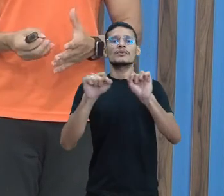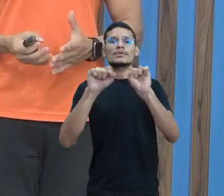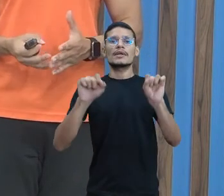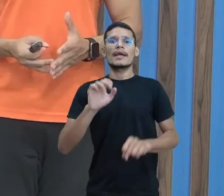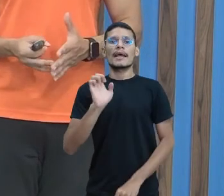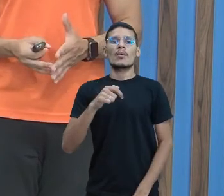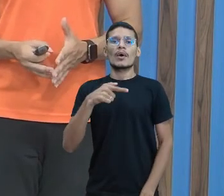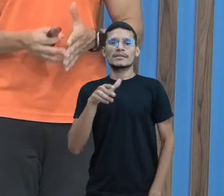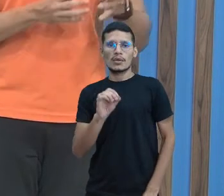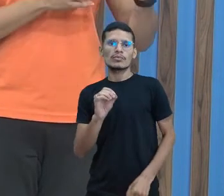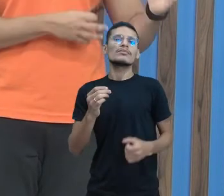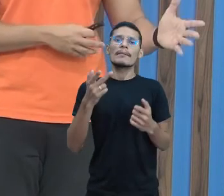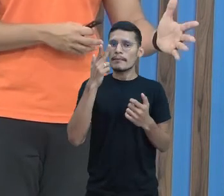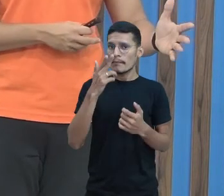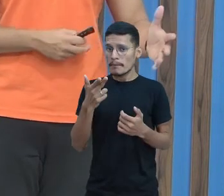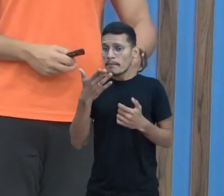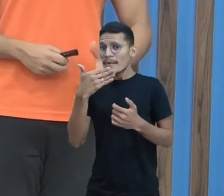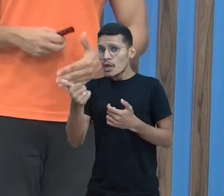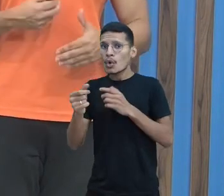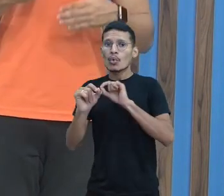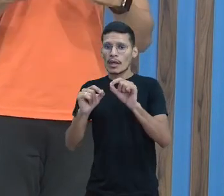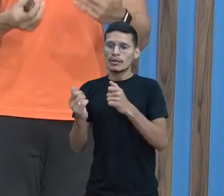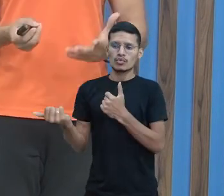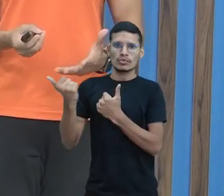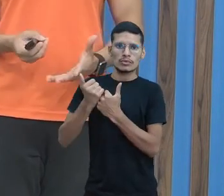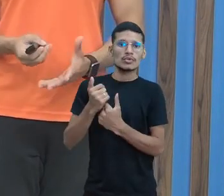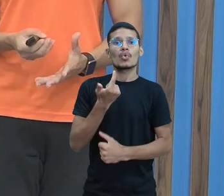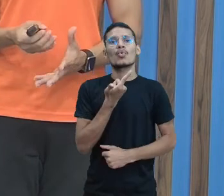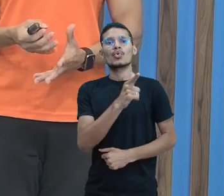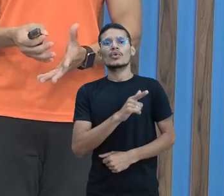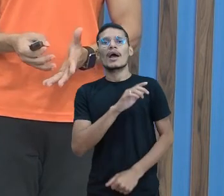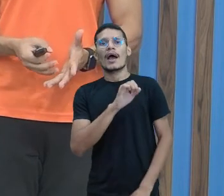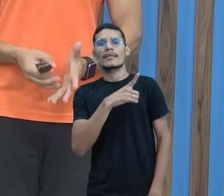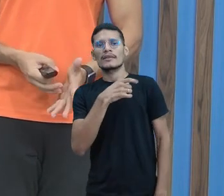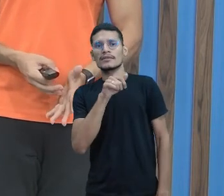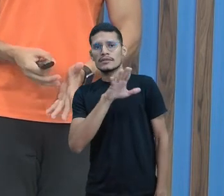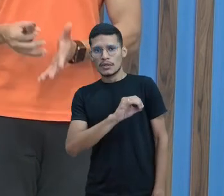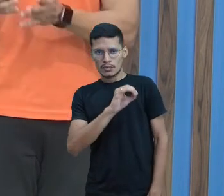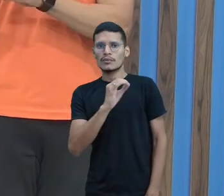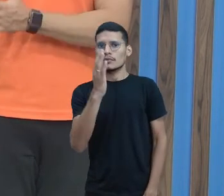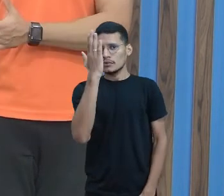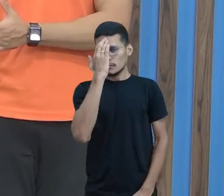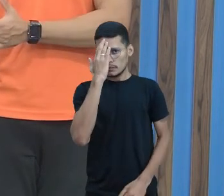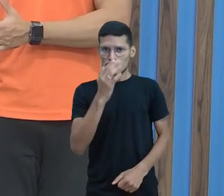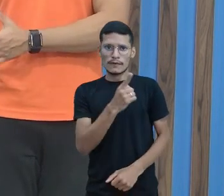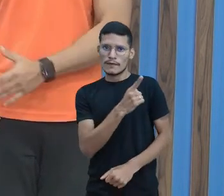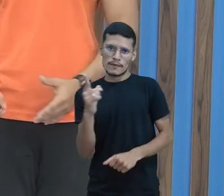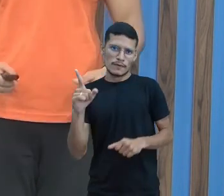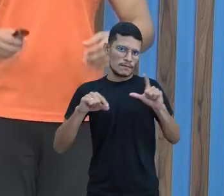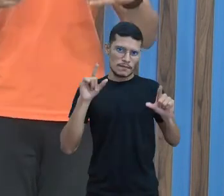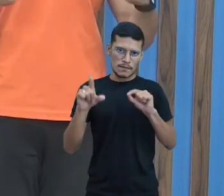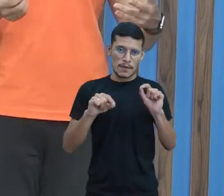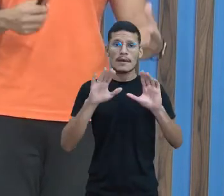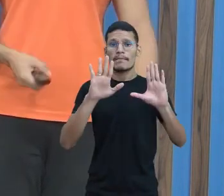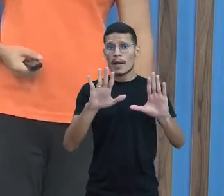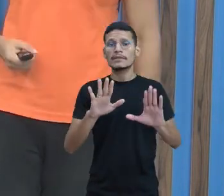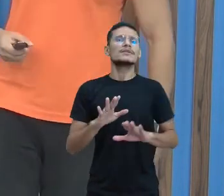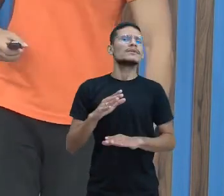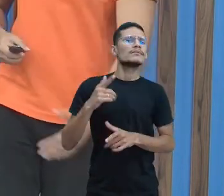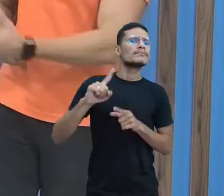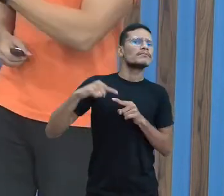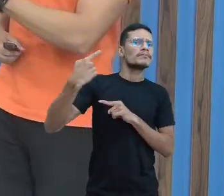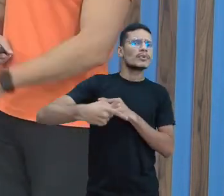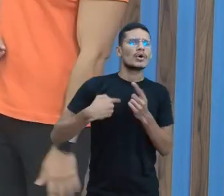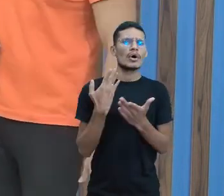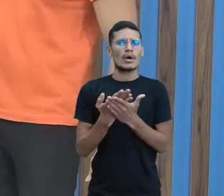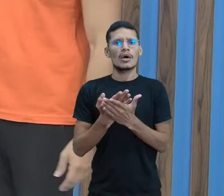melhor resolver pelo método da substituição, em outro probleminha vai ser melhor pelo método da adição, certo? Então, na próxima aula,